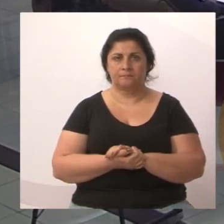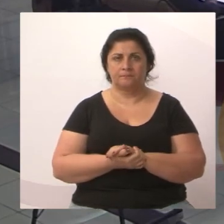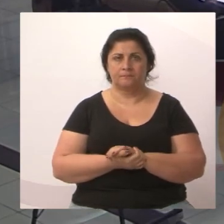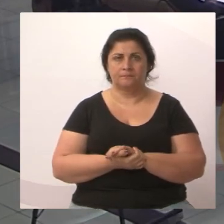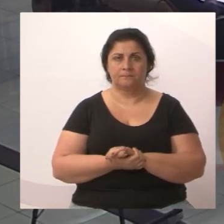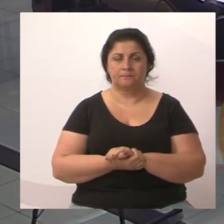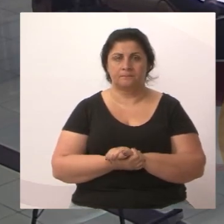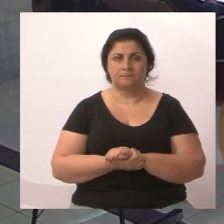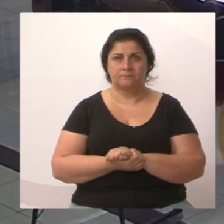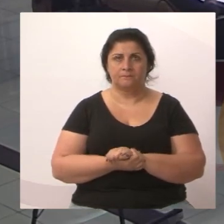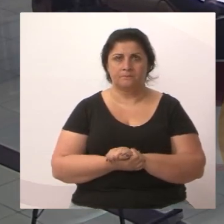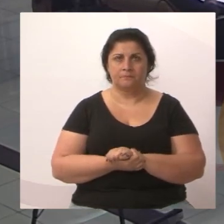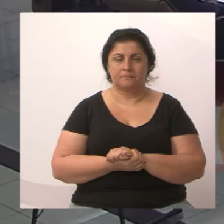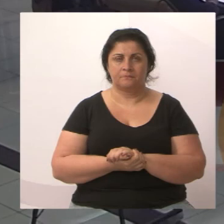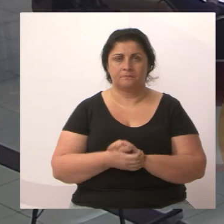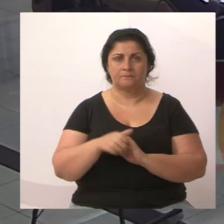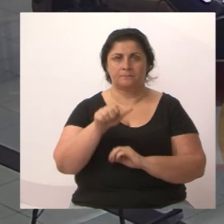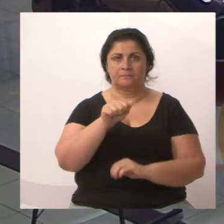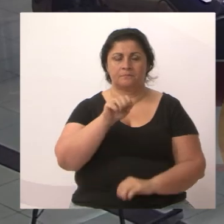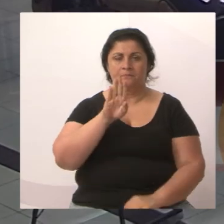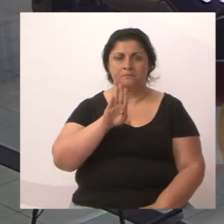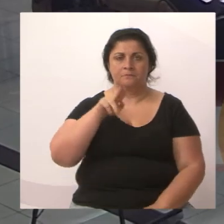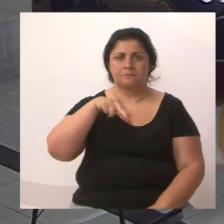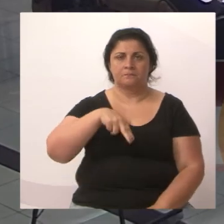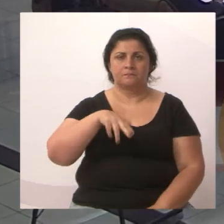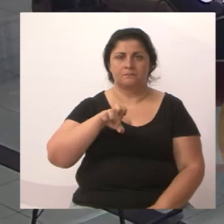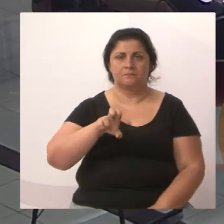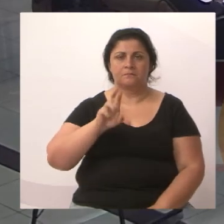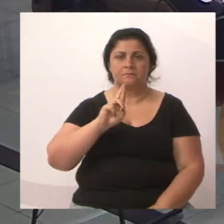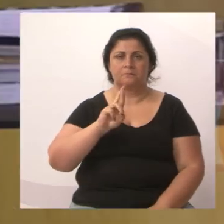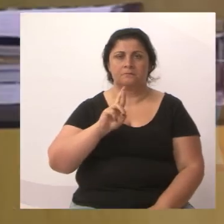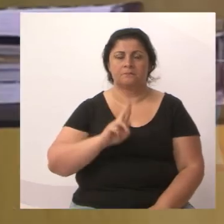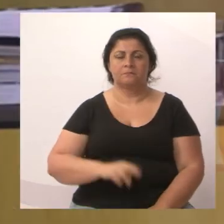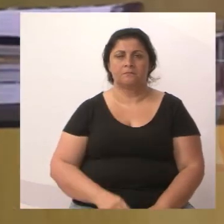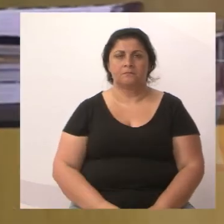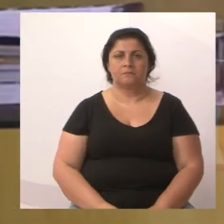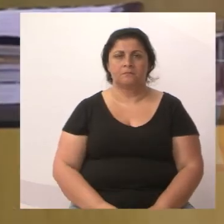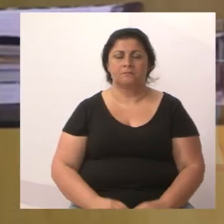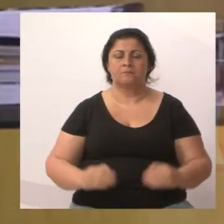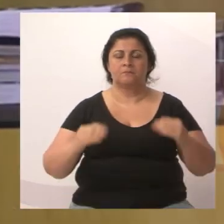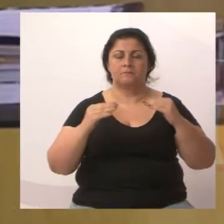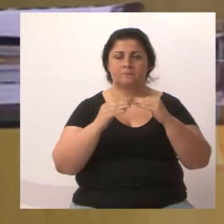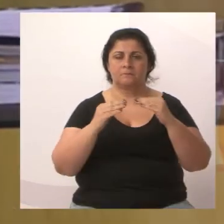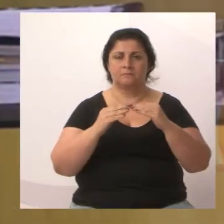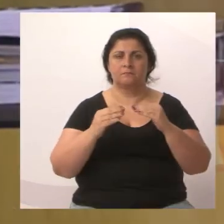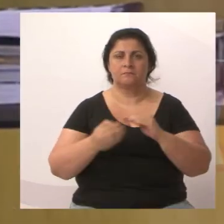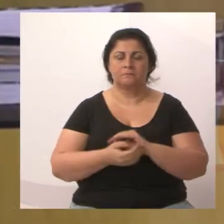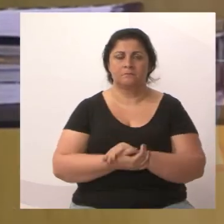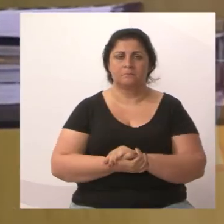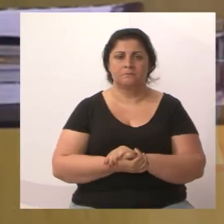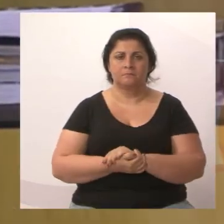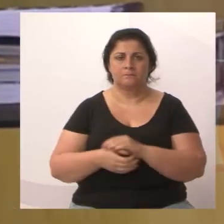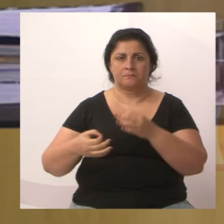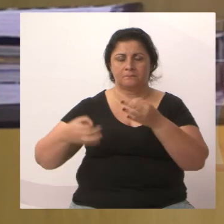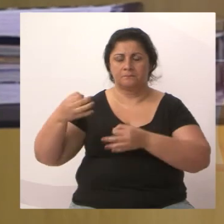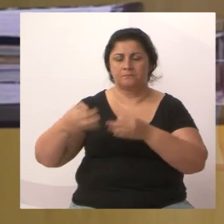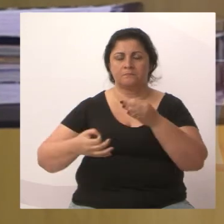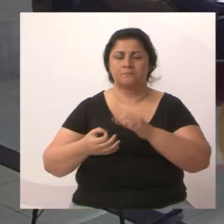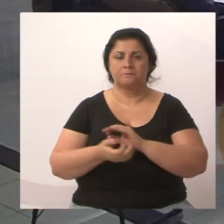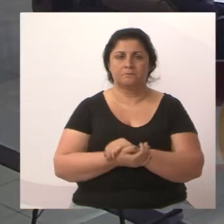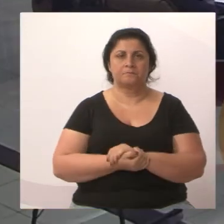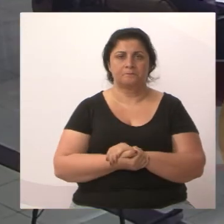Como vota o vereador Abner de Madureira? Eu sou favorável ao parecer do Tribunal de